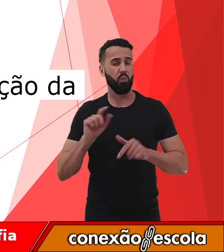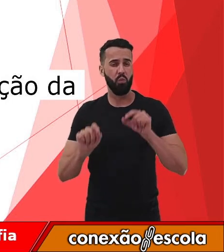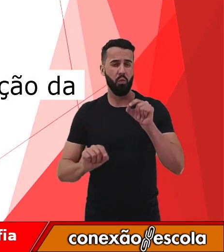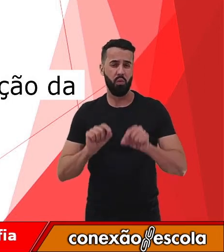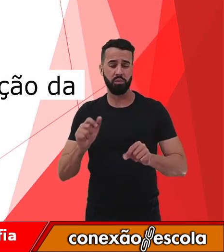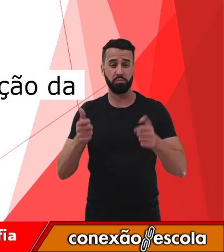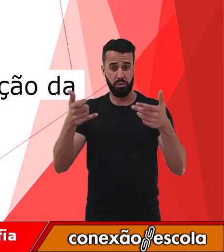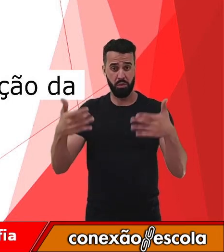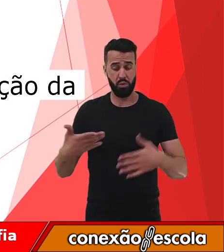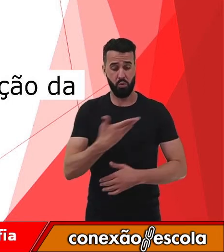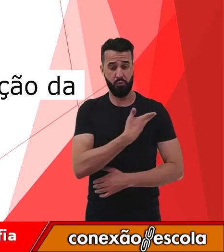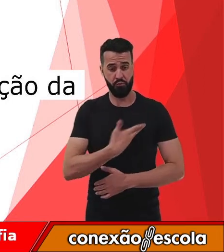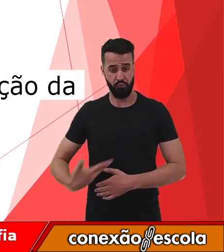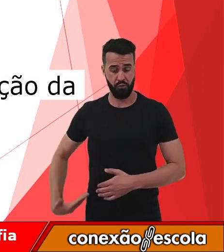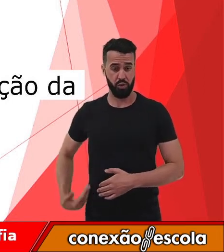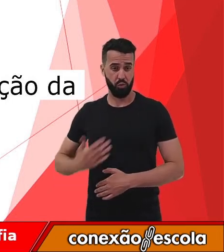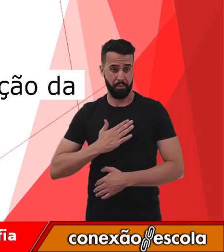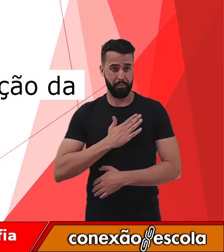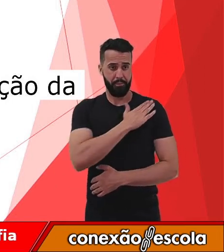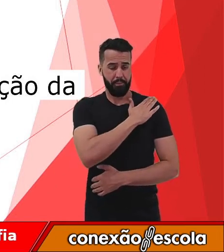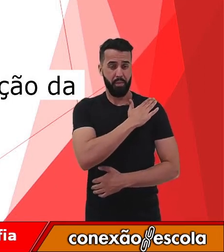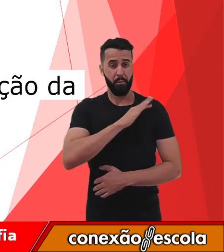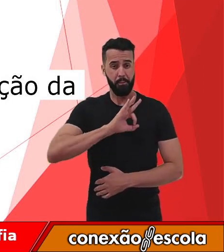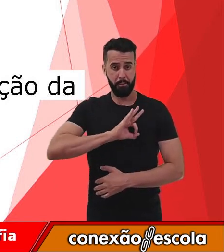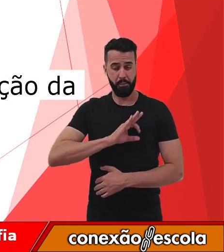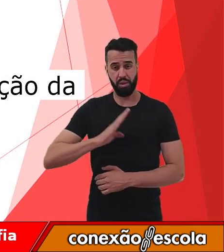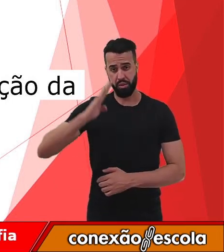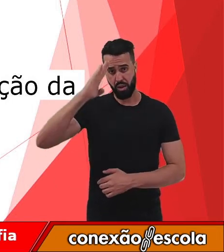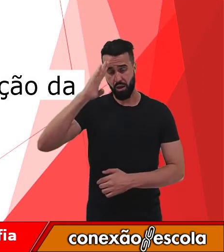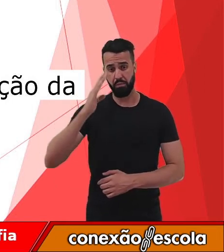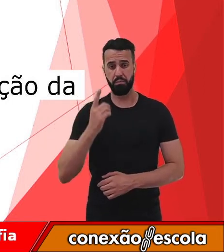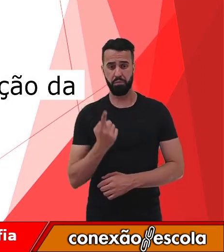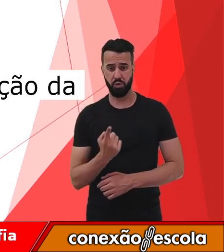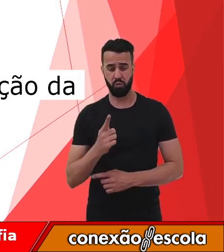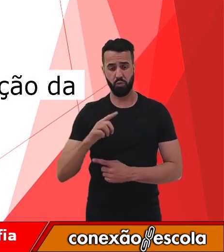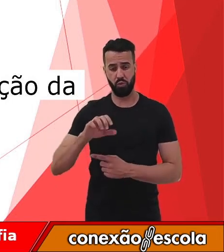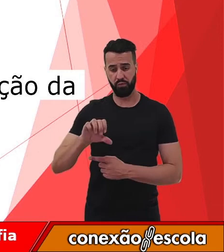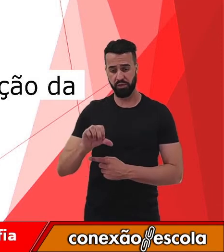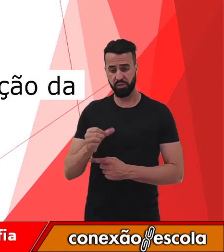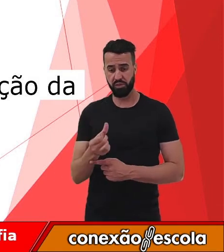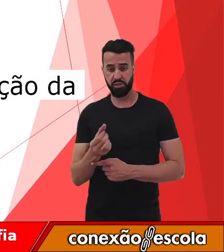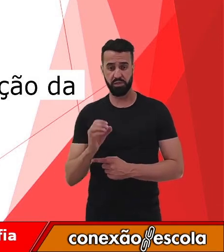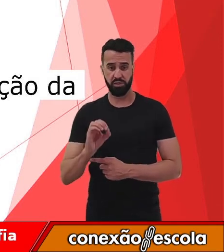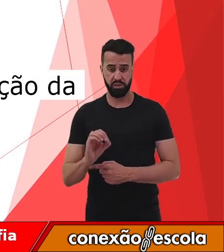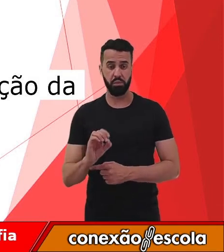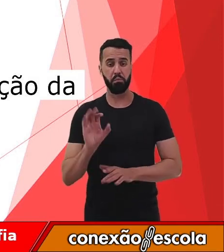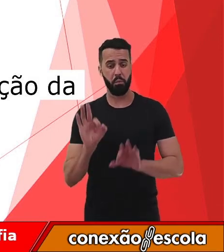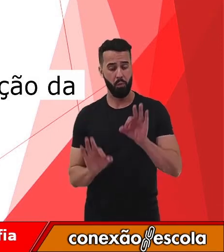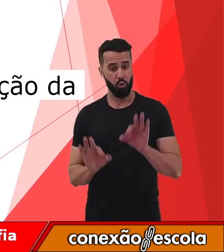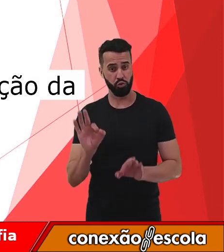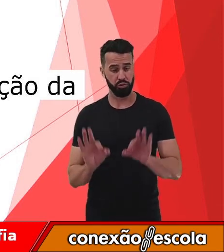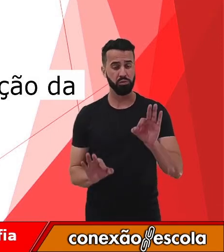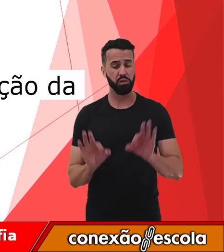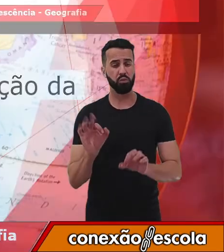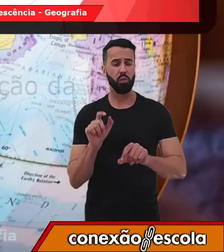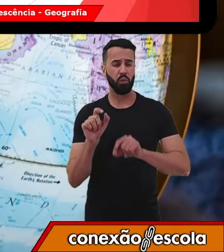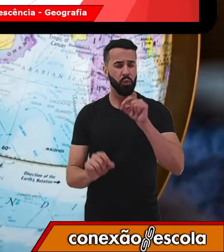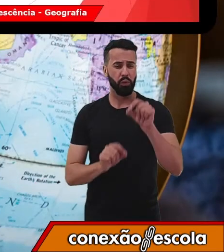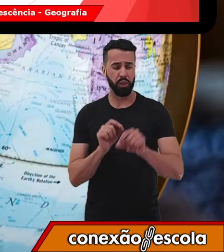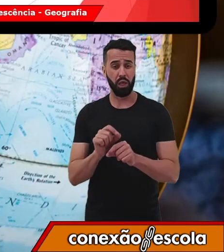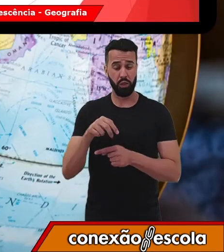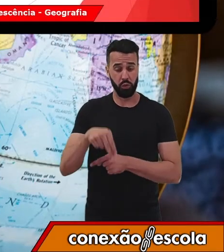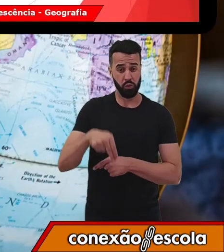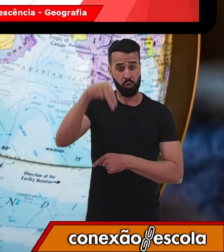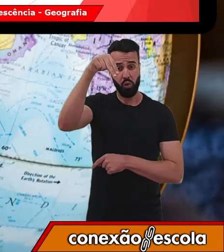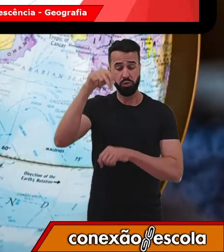que os governos militares, ali por volta de 1960, vão desenvolver projetos de ocupação para essa